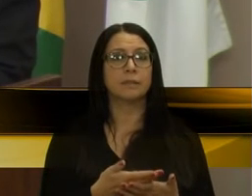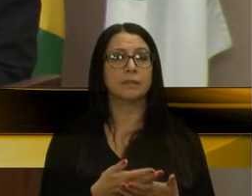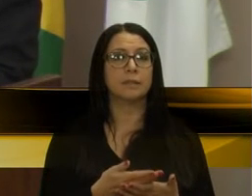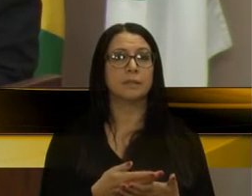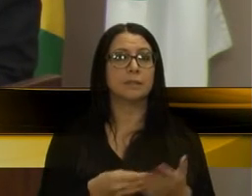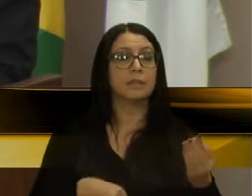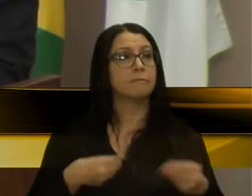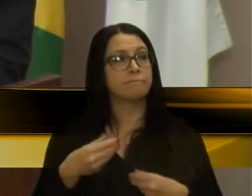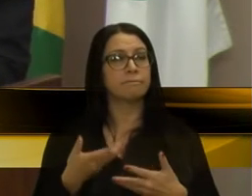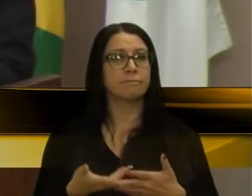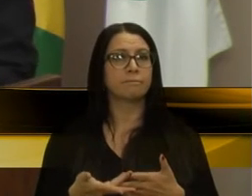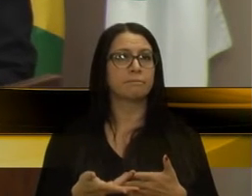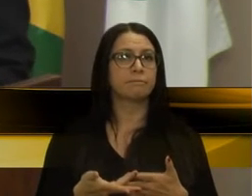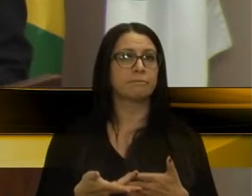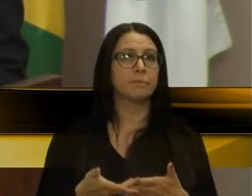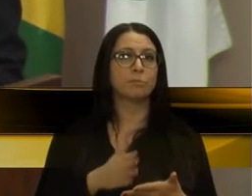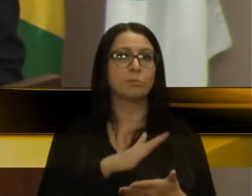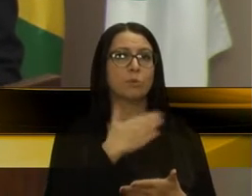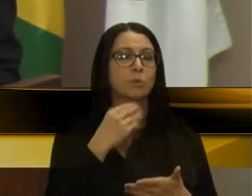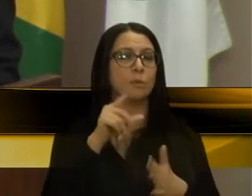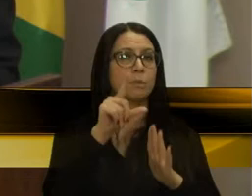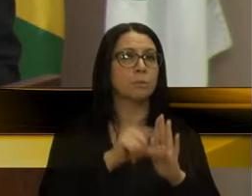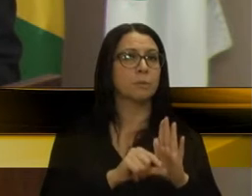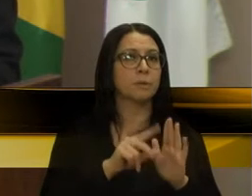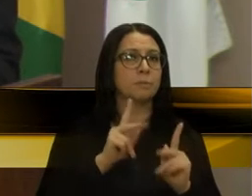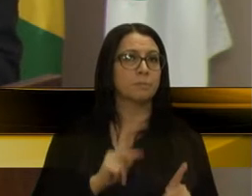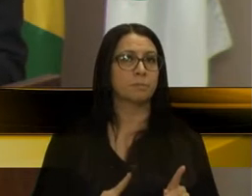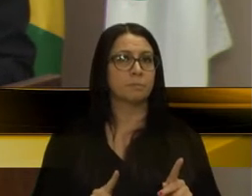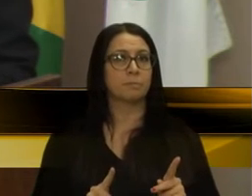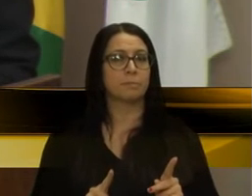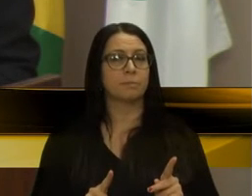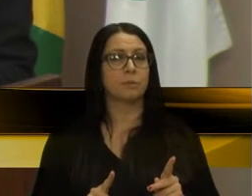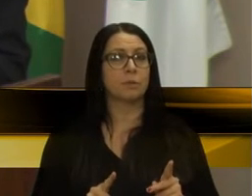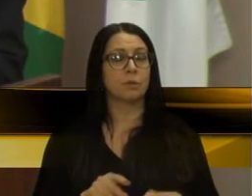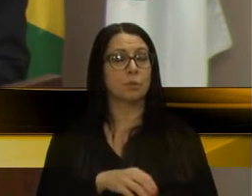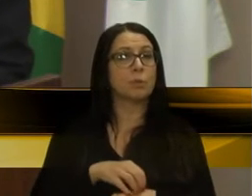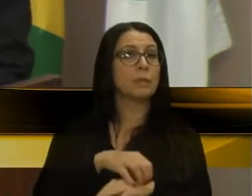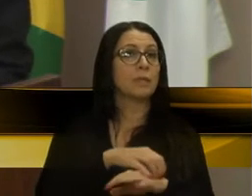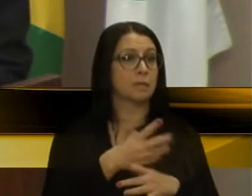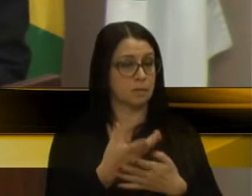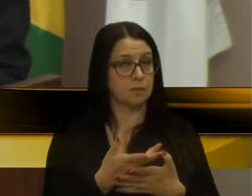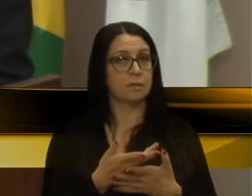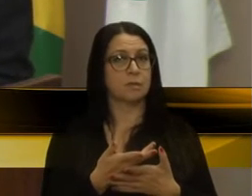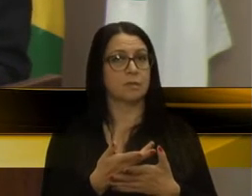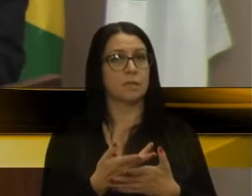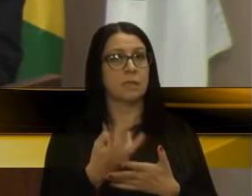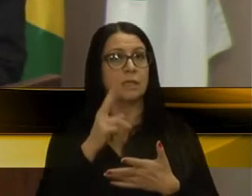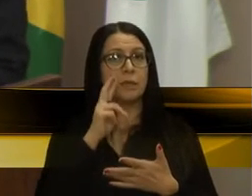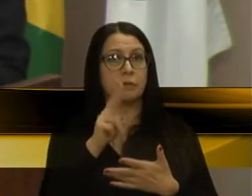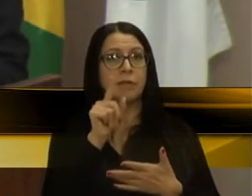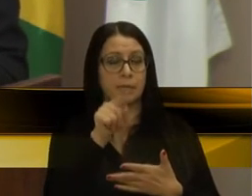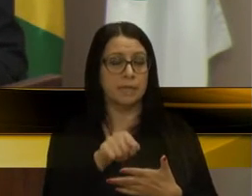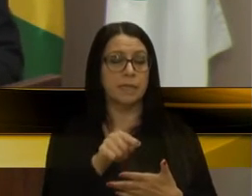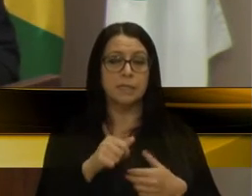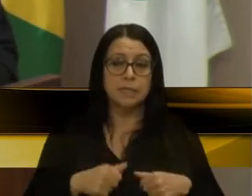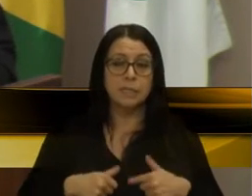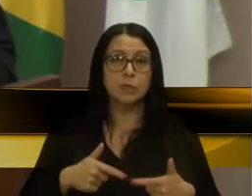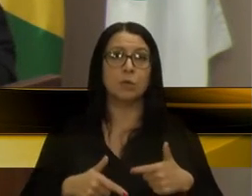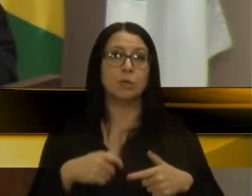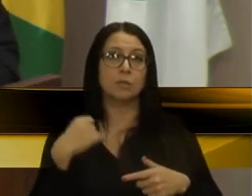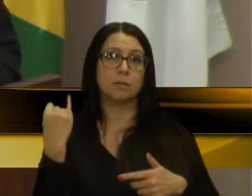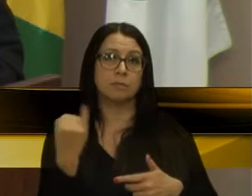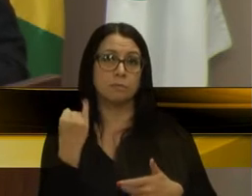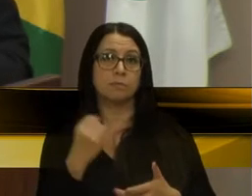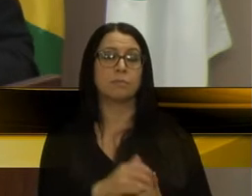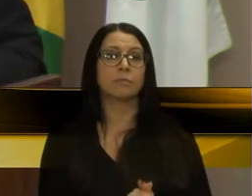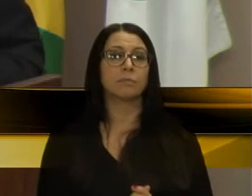sentidas. Morreram menos pessoas no trânsito, morreram menos. A gente vê que essas ações são ações